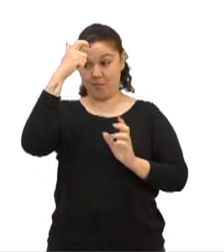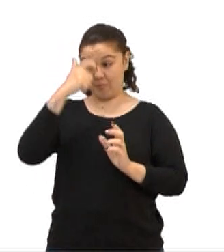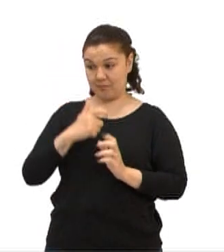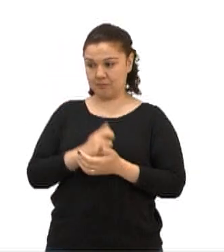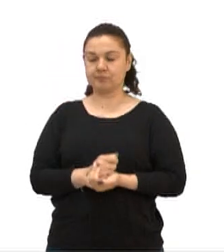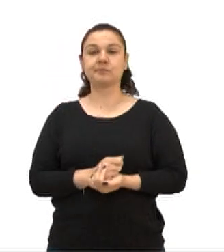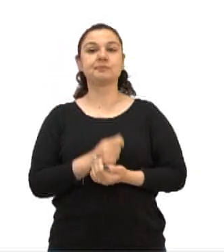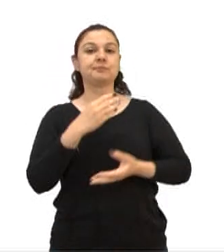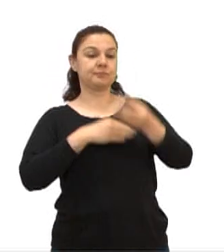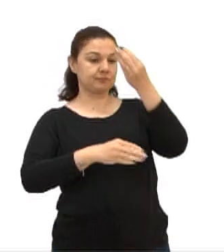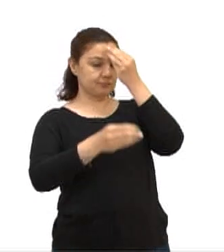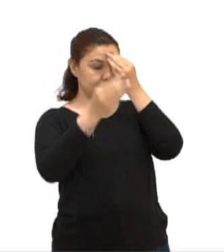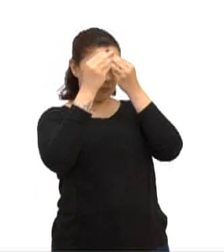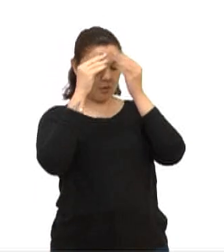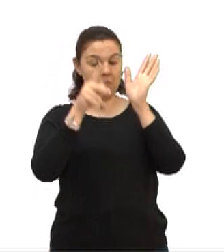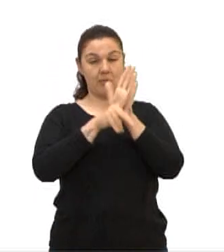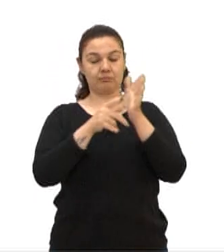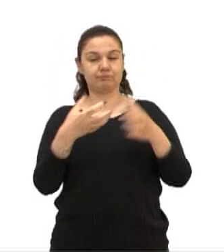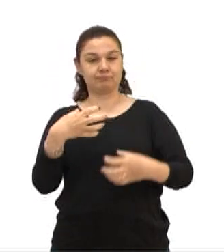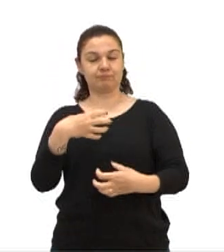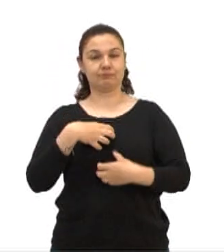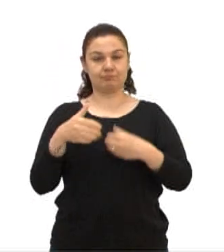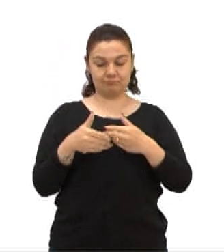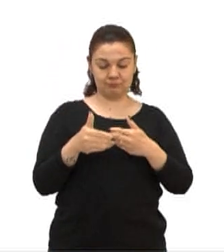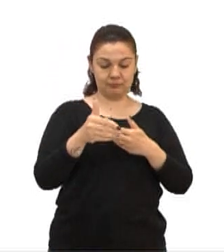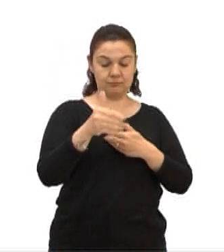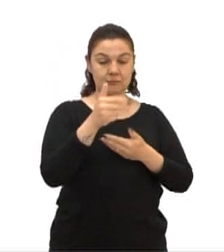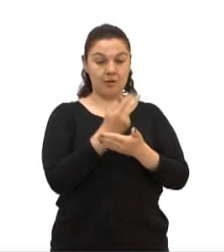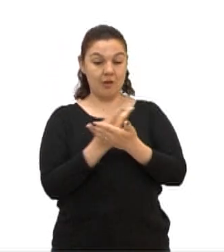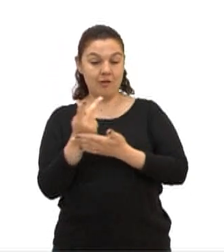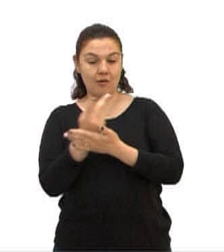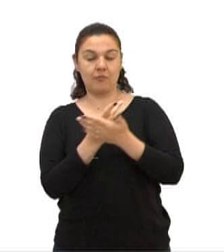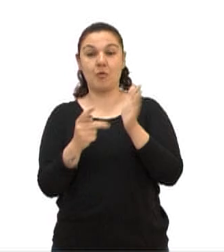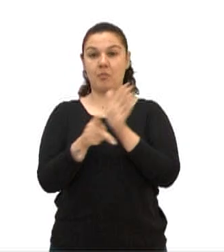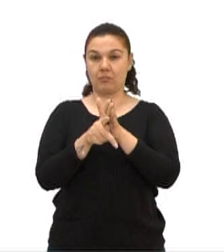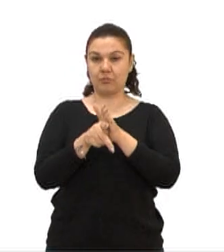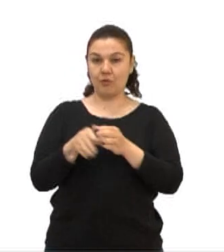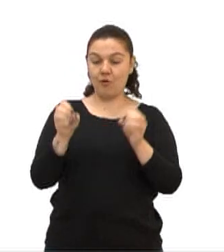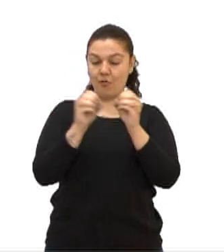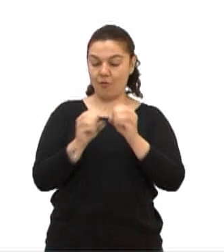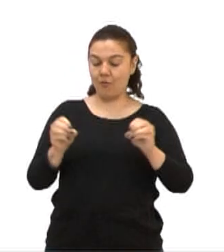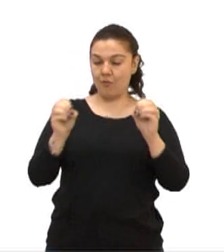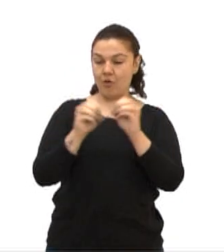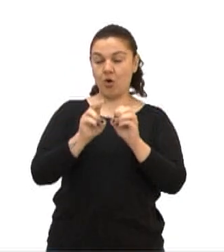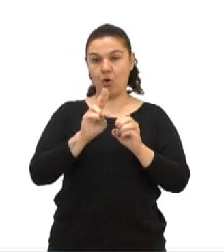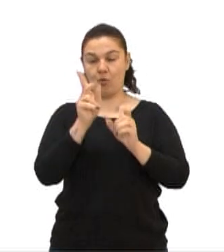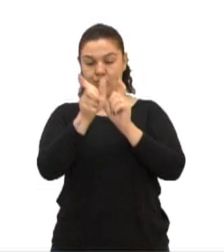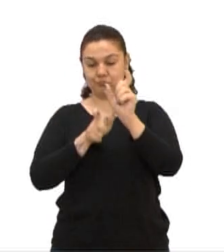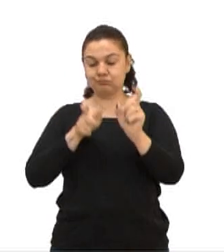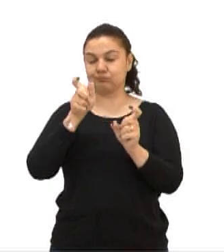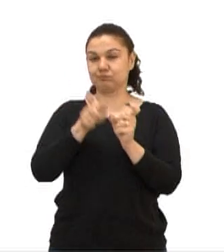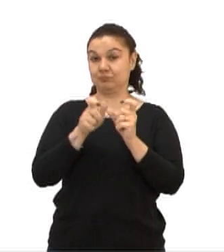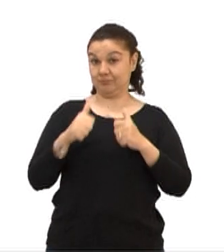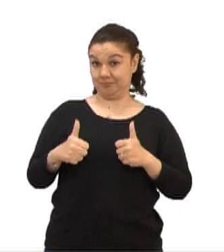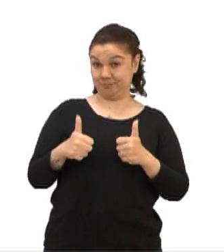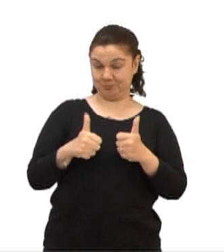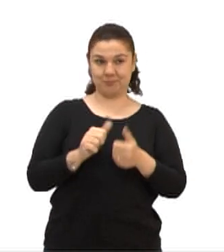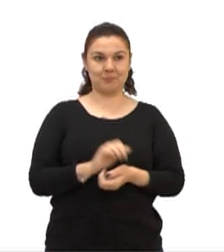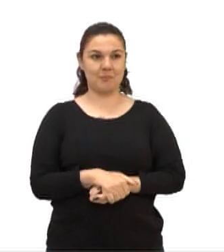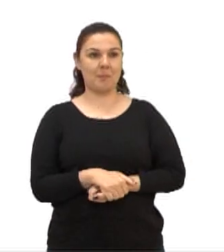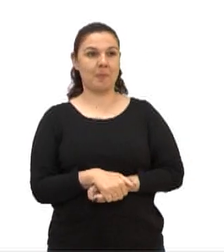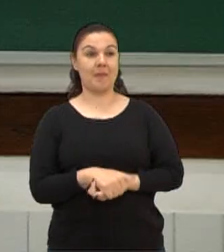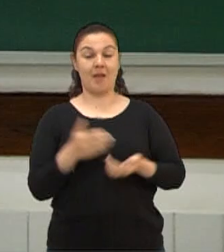e reconhecer o efeito de sentido decorrente da exploração de recursos ortográficos ou morfossintáticos, ok?